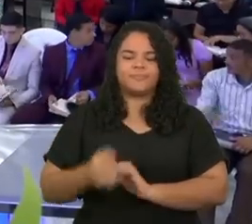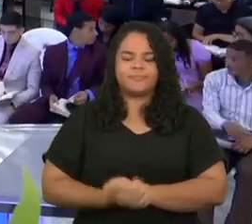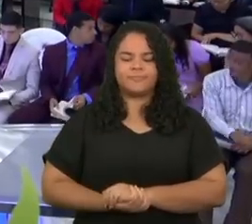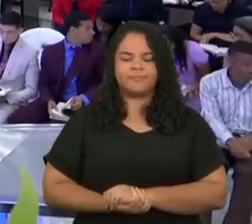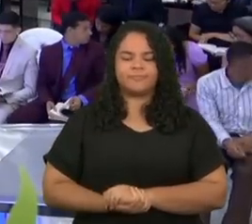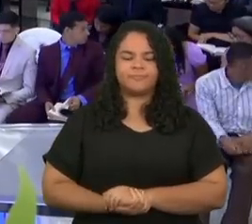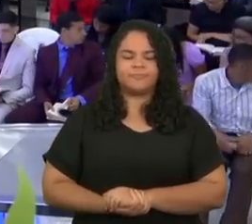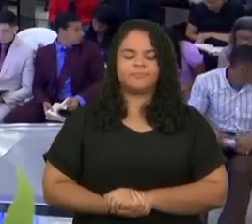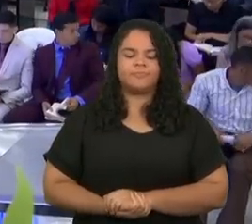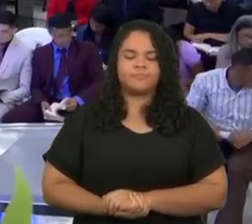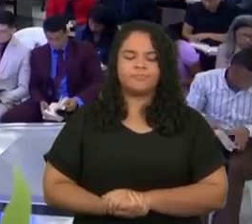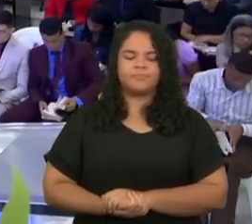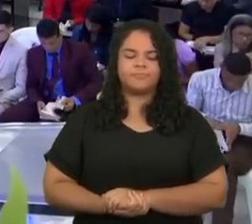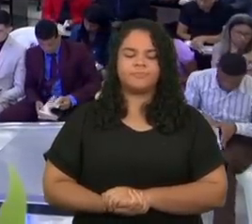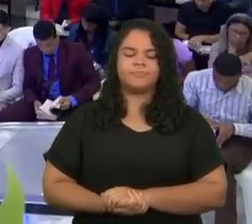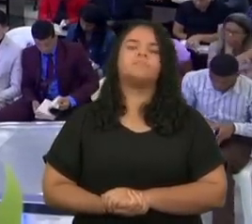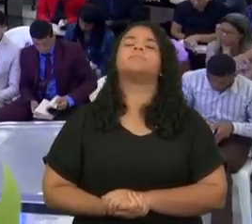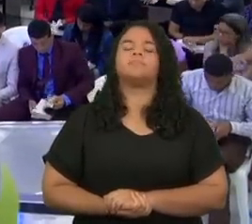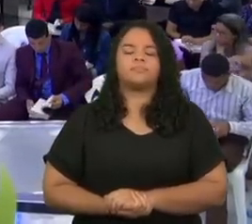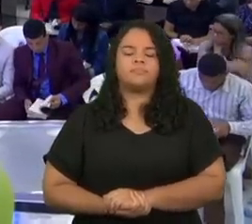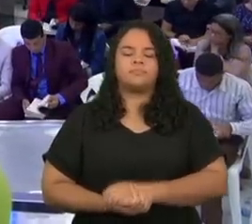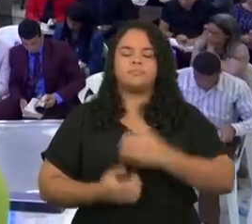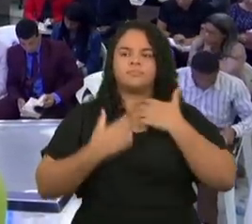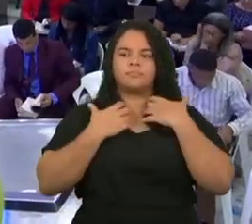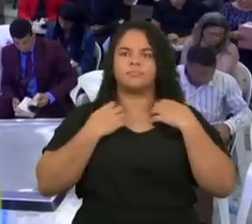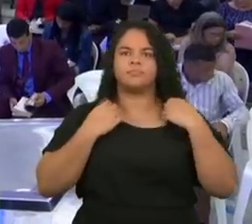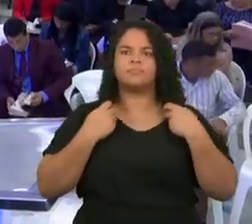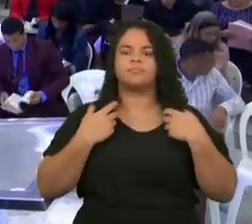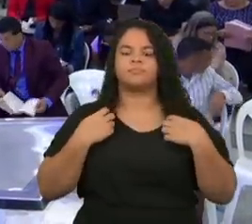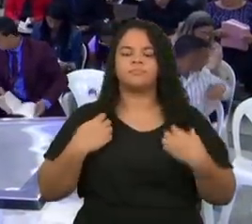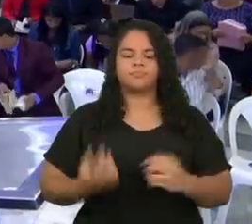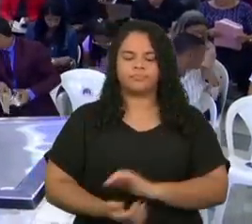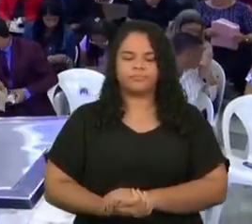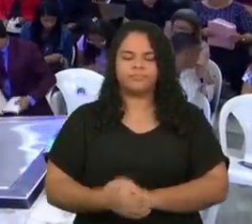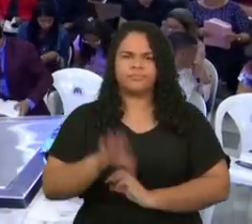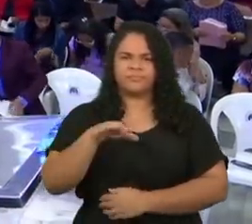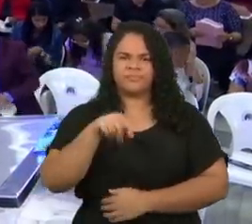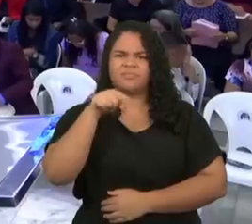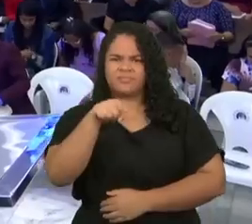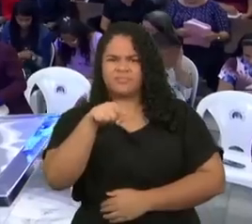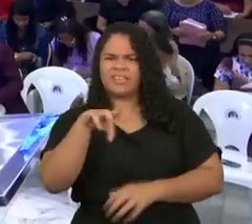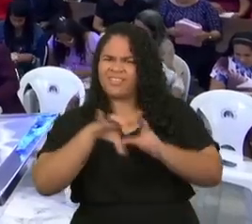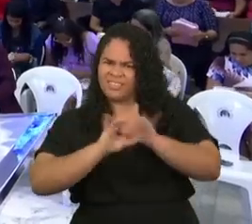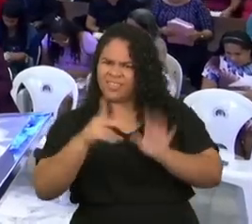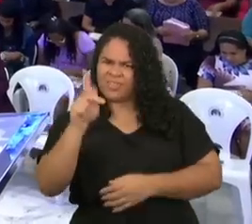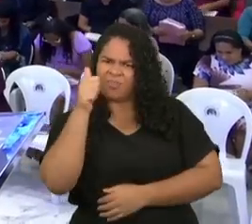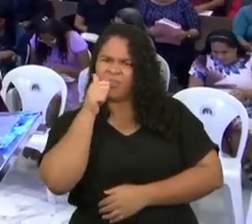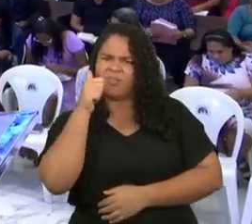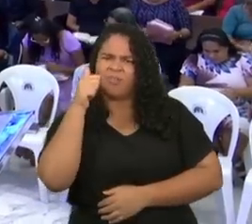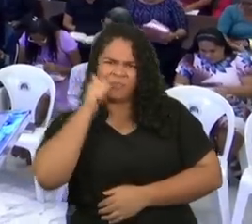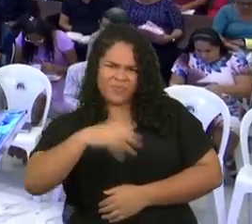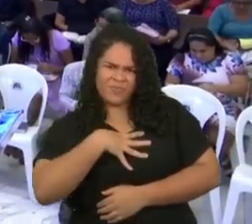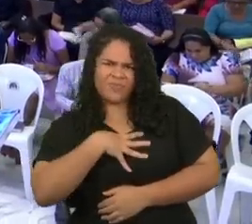segundo livro de Samuel nada irmão manda a filha dormir na casa dos outros que é isso irmão